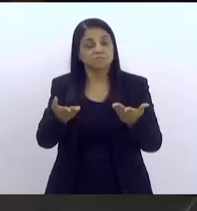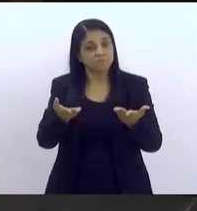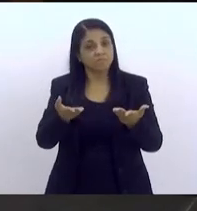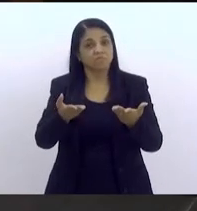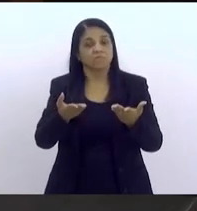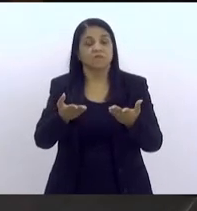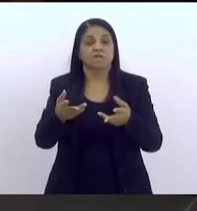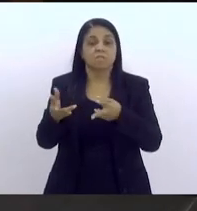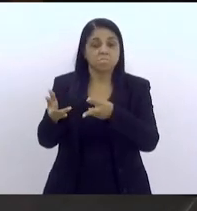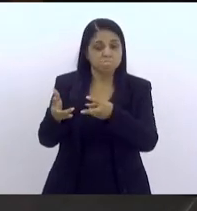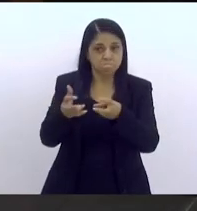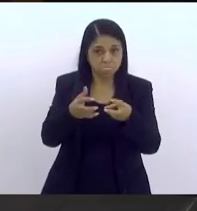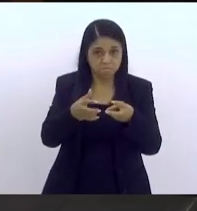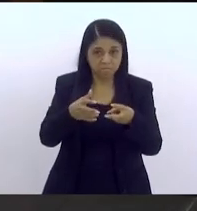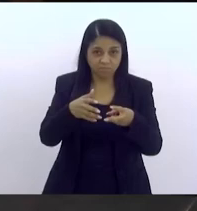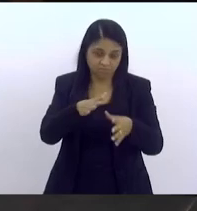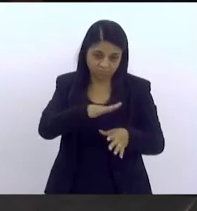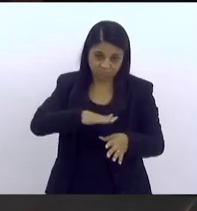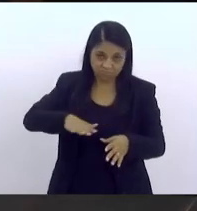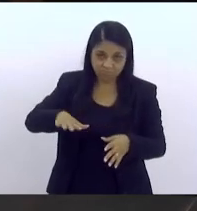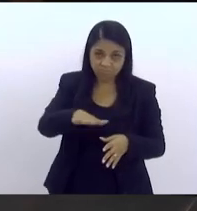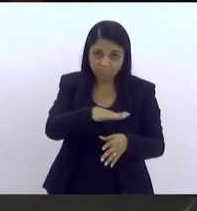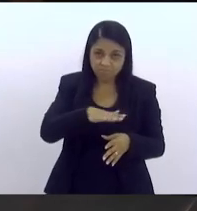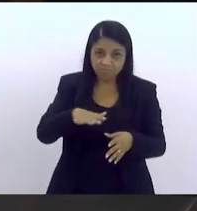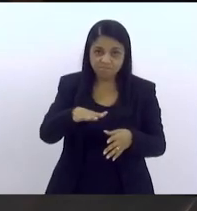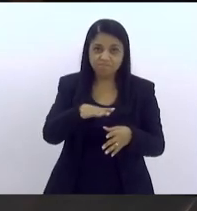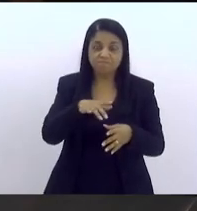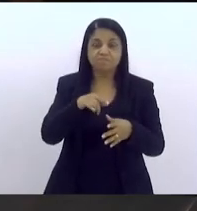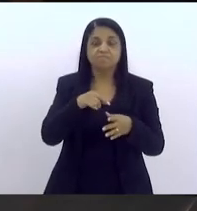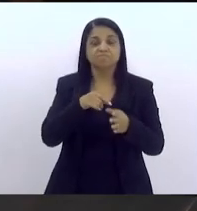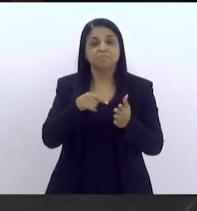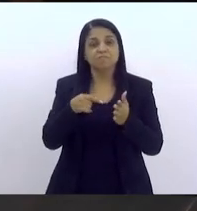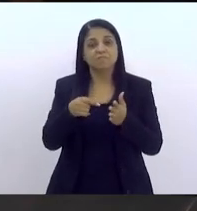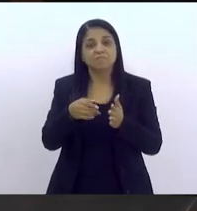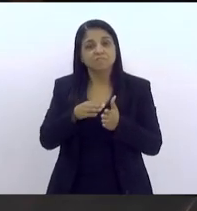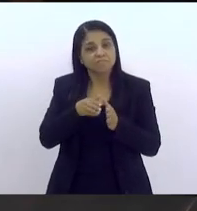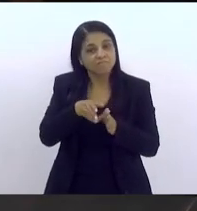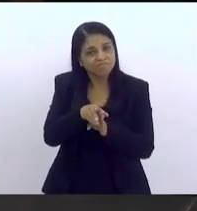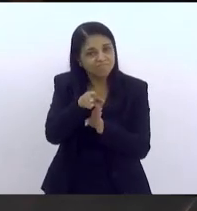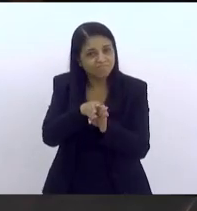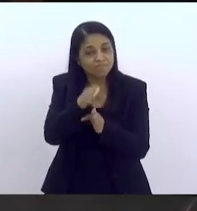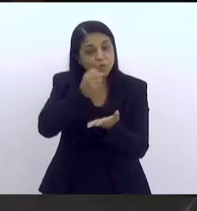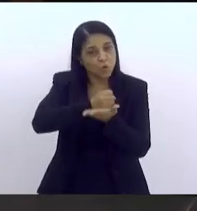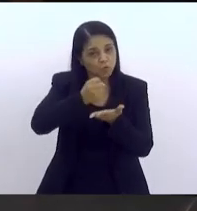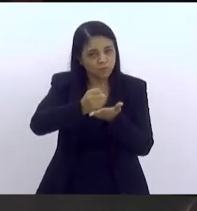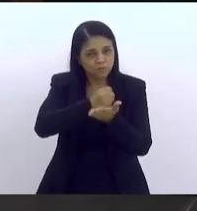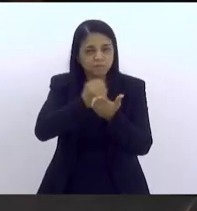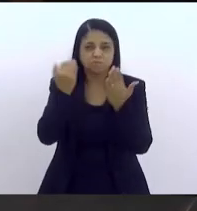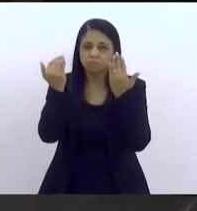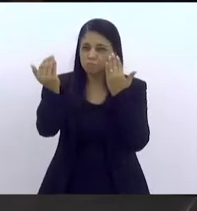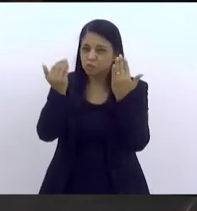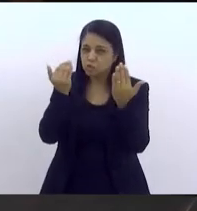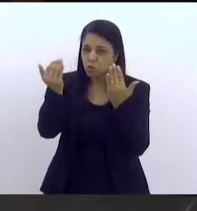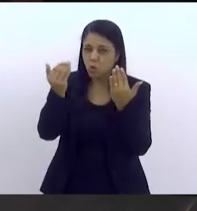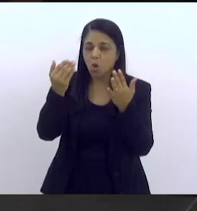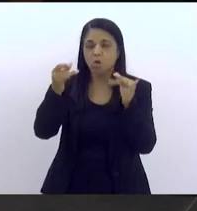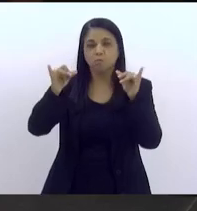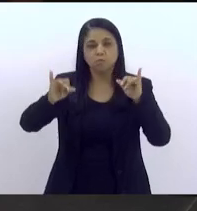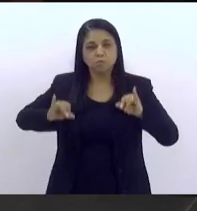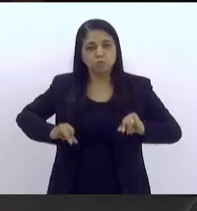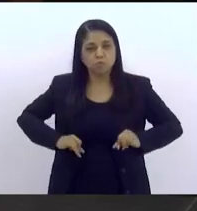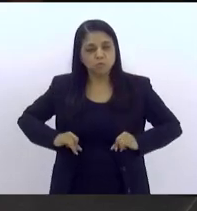quadro né é indicado então a contratação de psicólogos para tratar do sofrimento